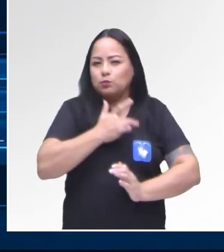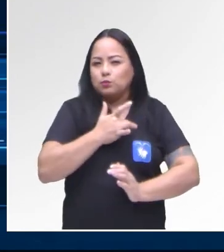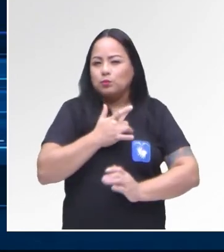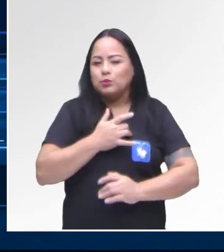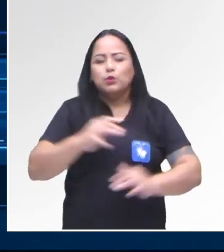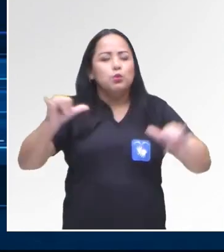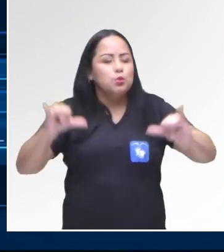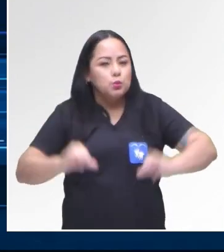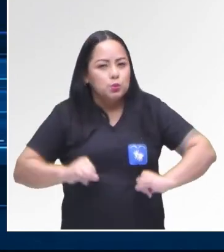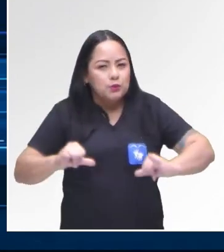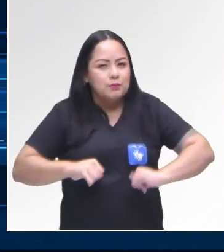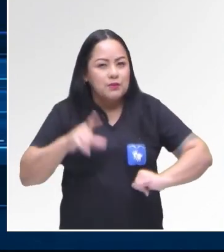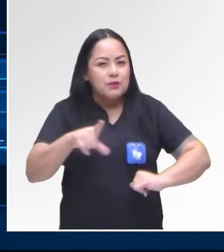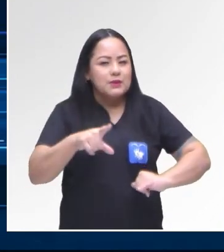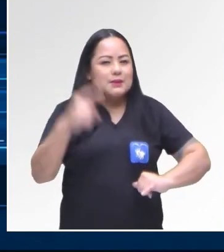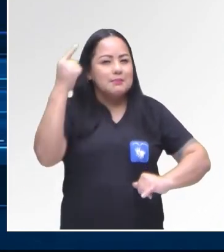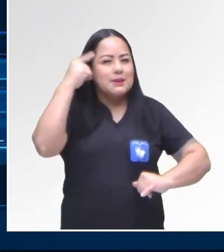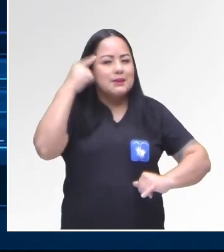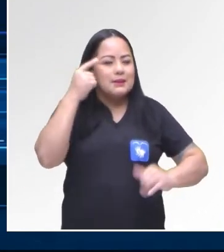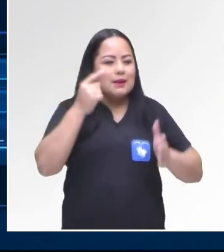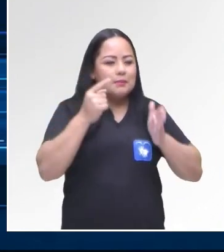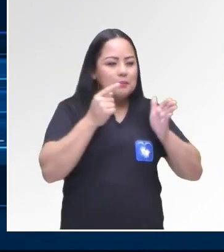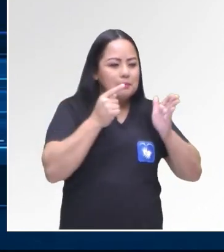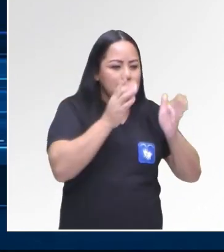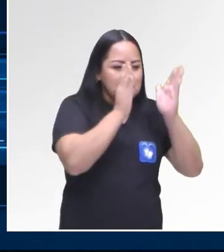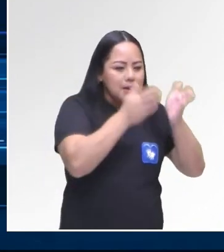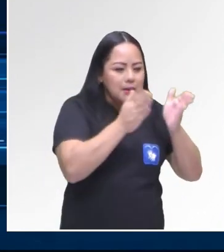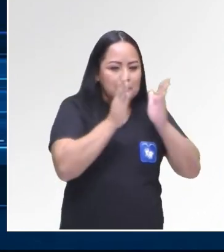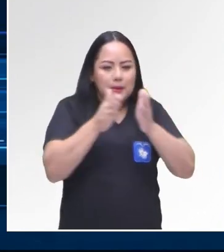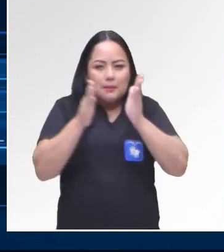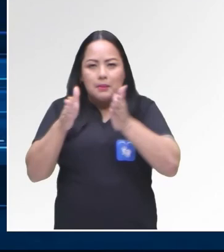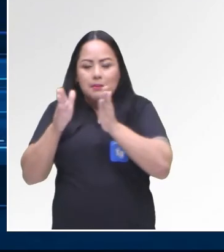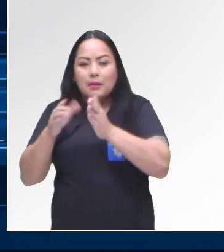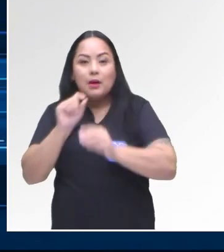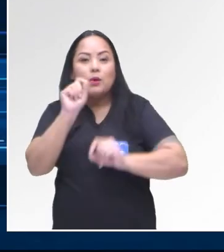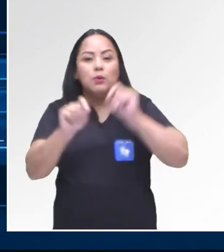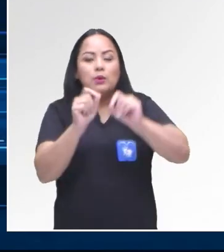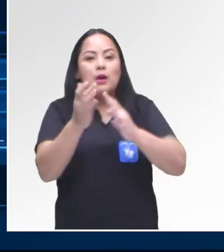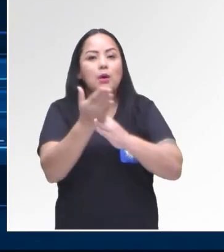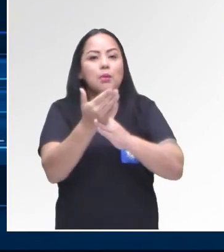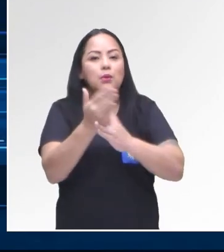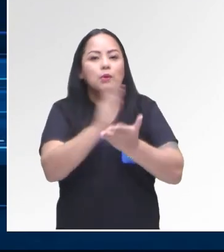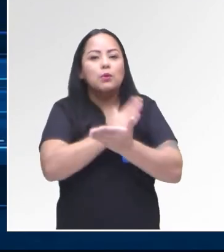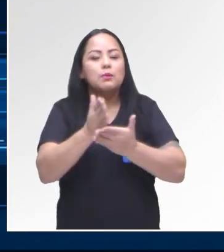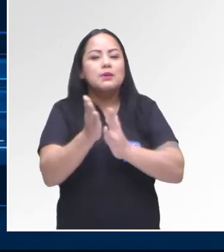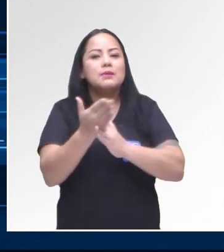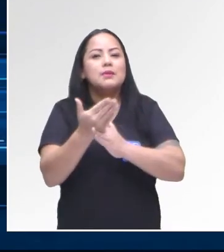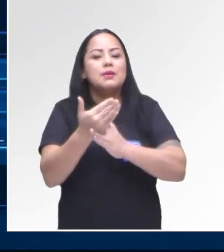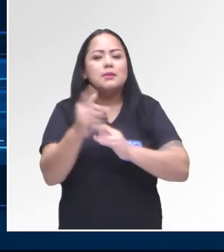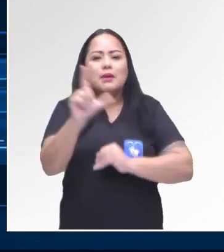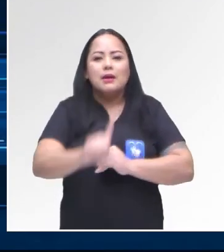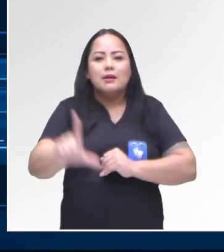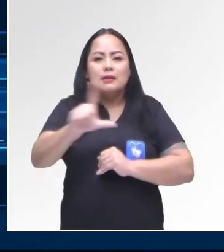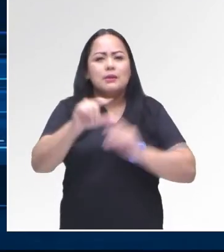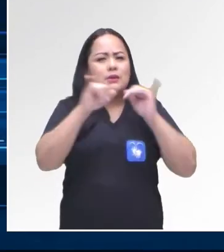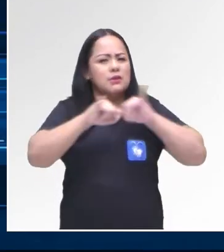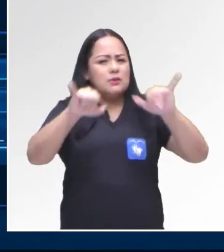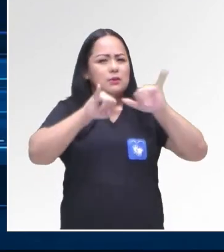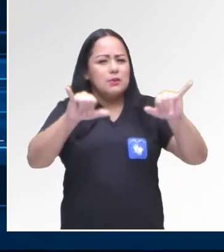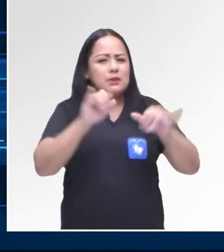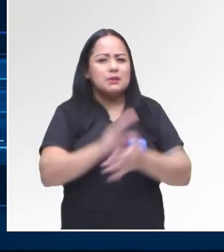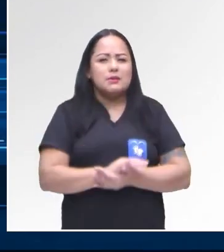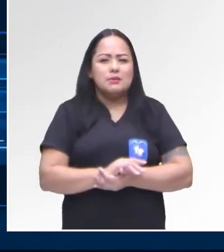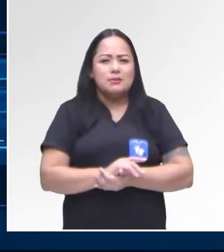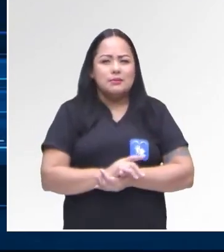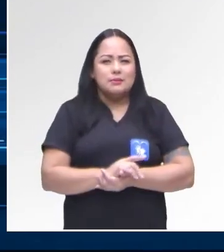que você consiga situar cada momento perfeitamente. O barroco, o que é o barroco? Começa ali no barroco. A literatura de informação